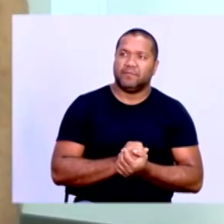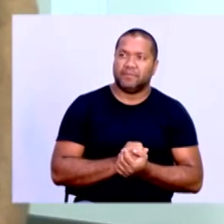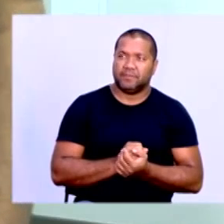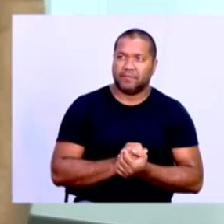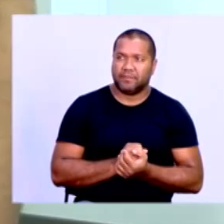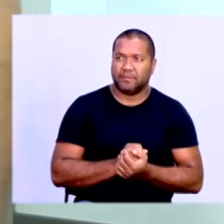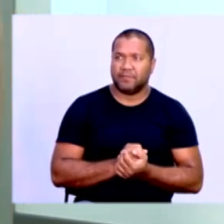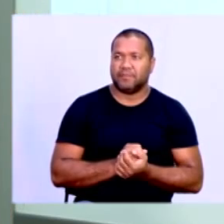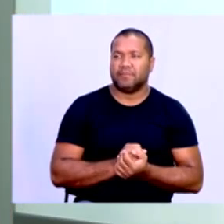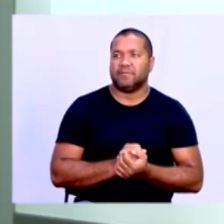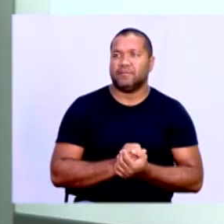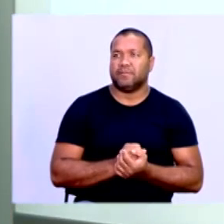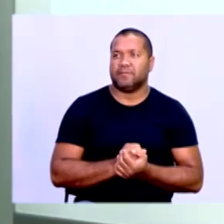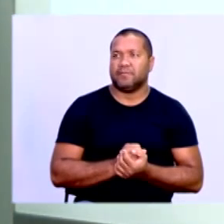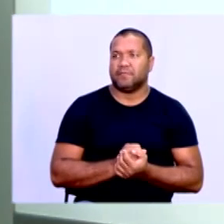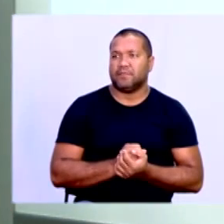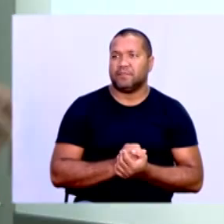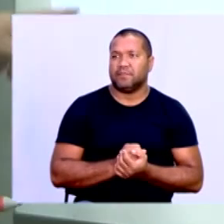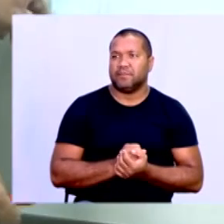funcionalidades ao sistema, tá?